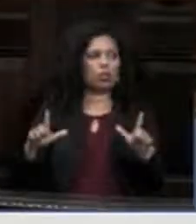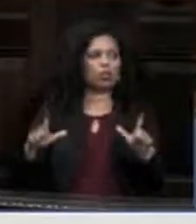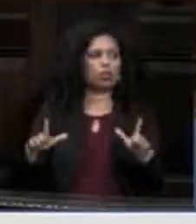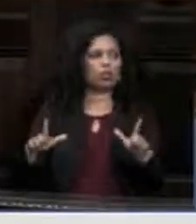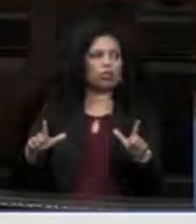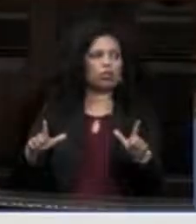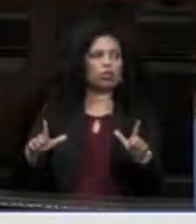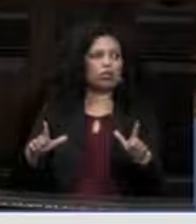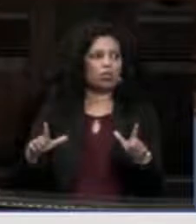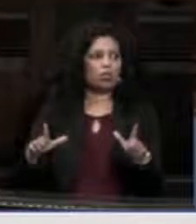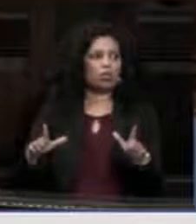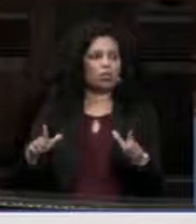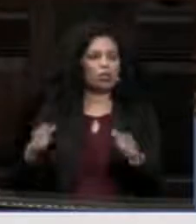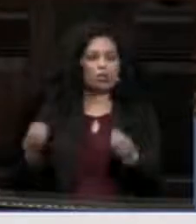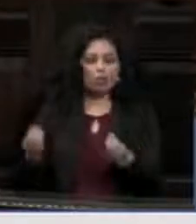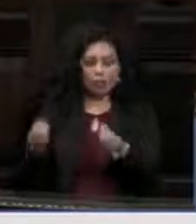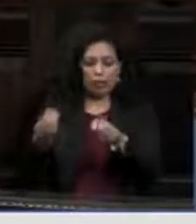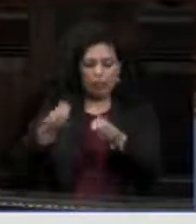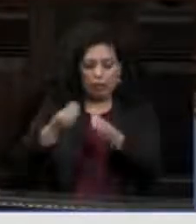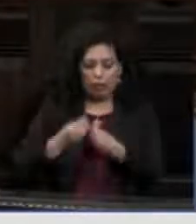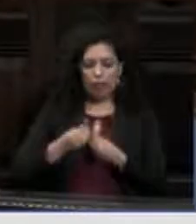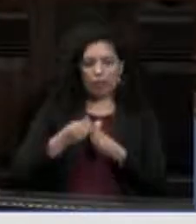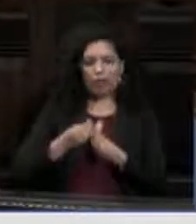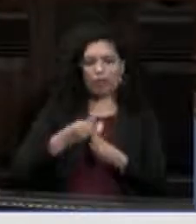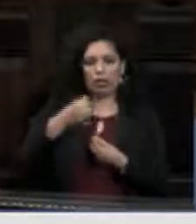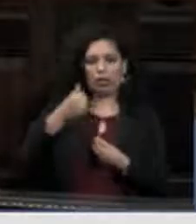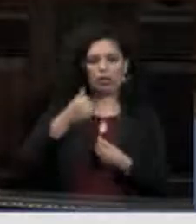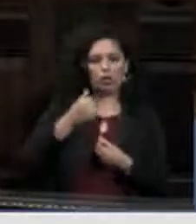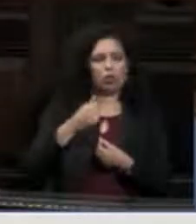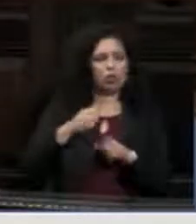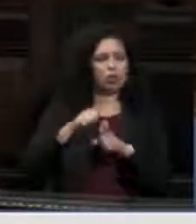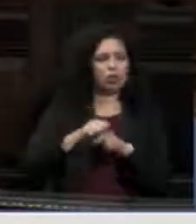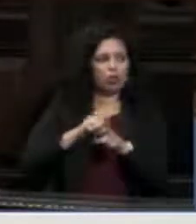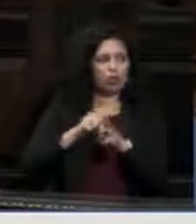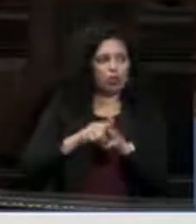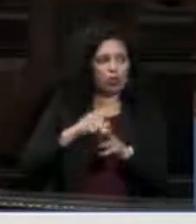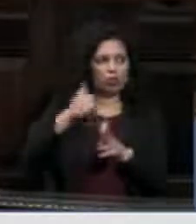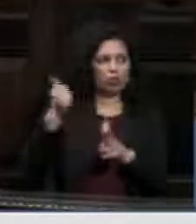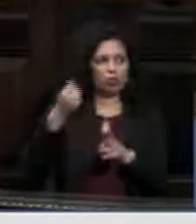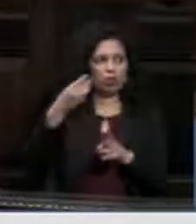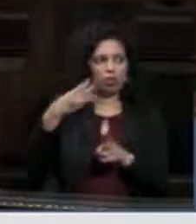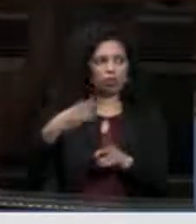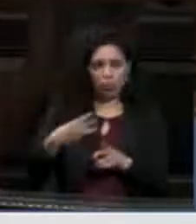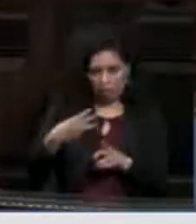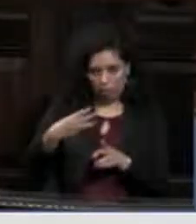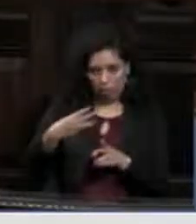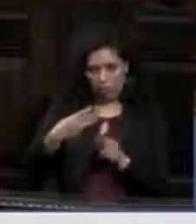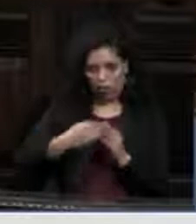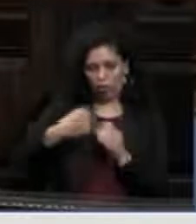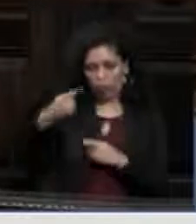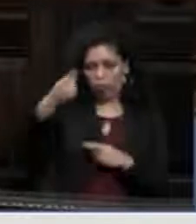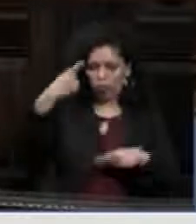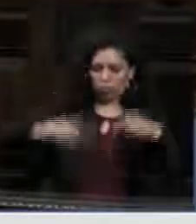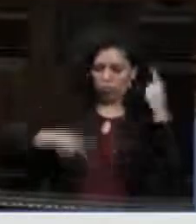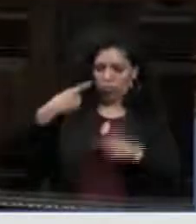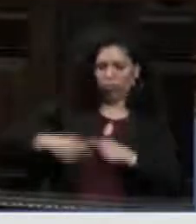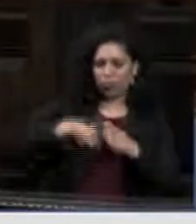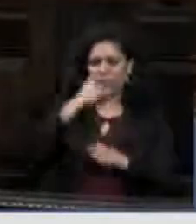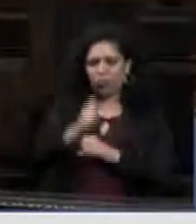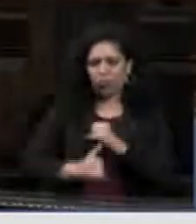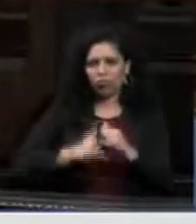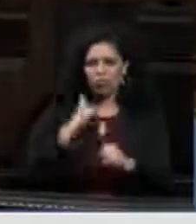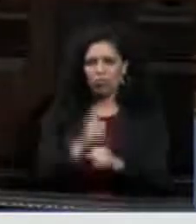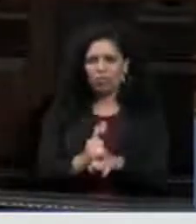primeira parcela do seu 13º, se iniciou um debate nas redes sociais, nas ruas, com